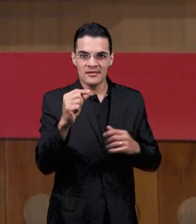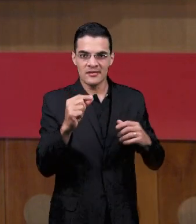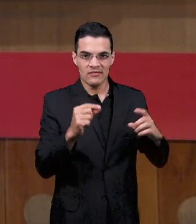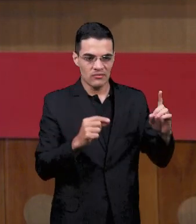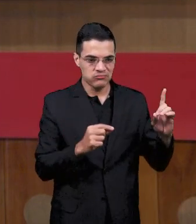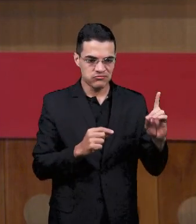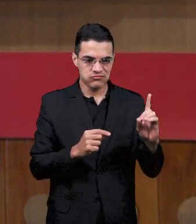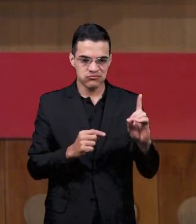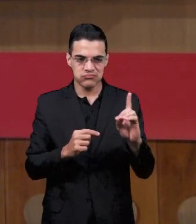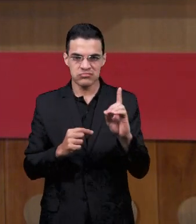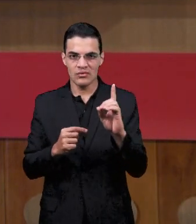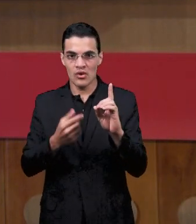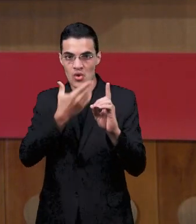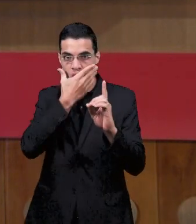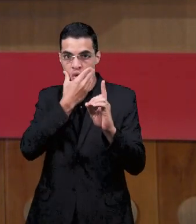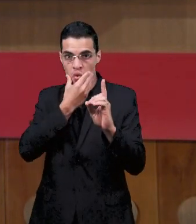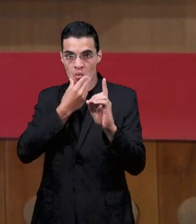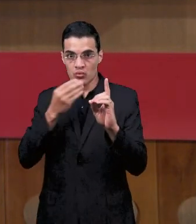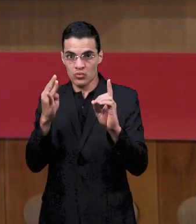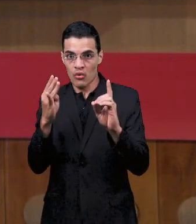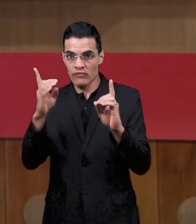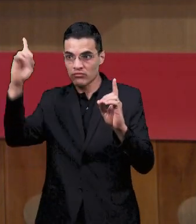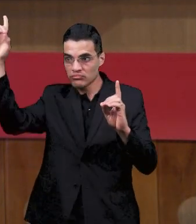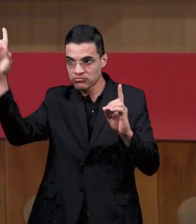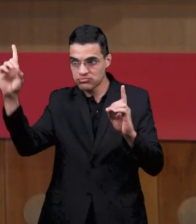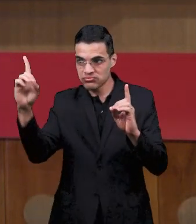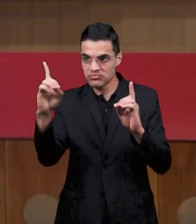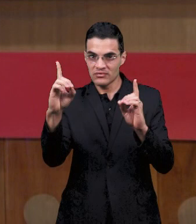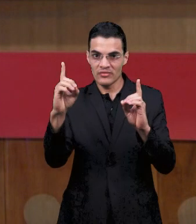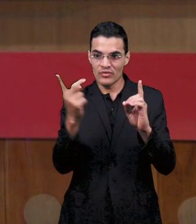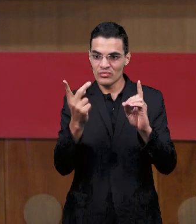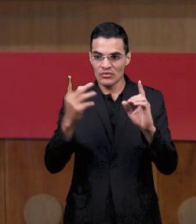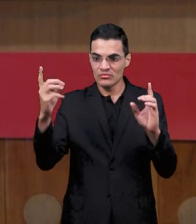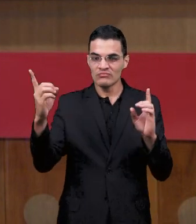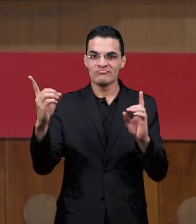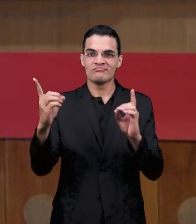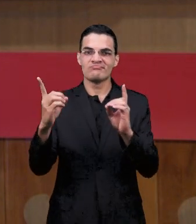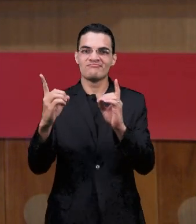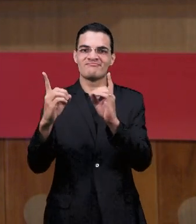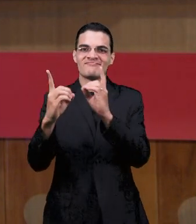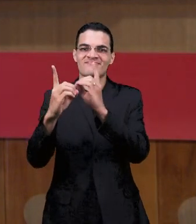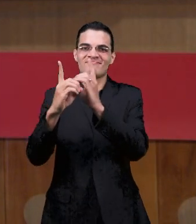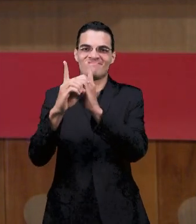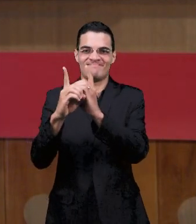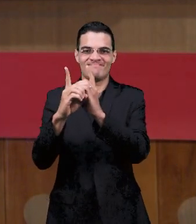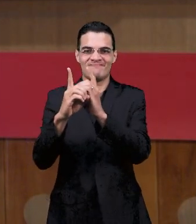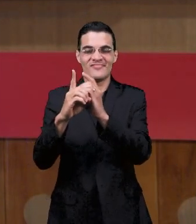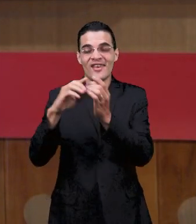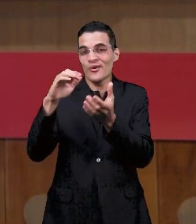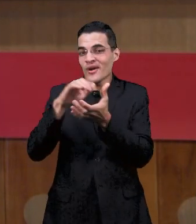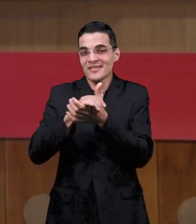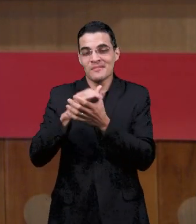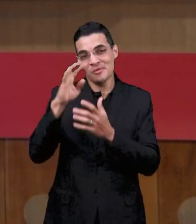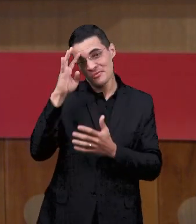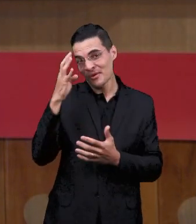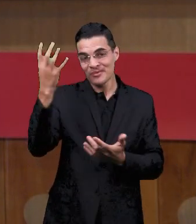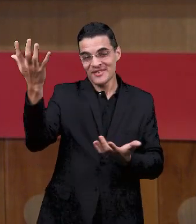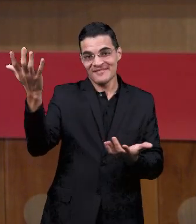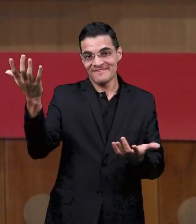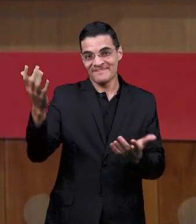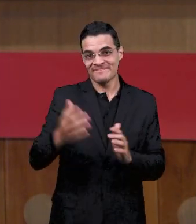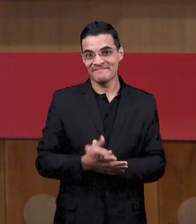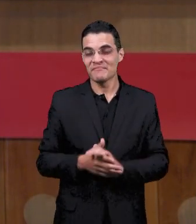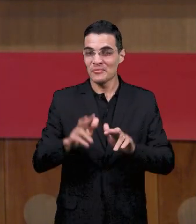com os pés na obediência ao Senhor, adornada pela graça. Agora ela vai sair do aposento, porque ela